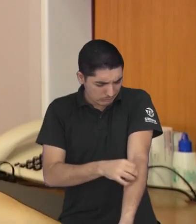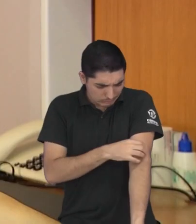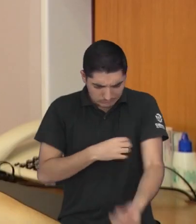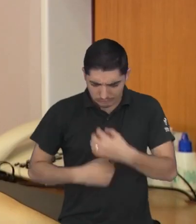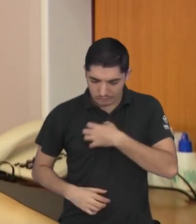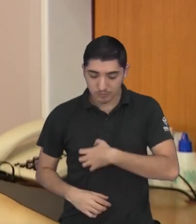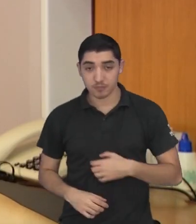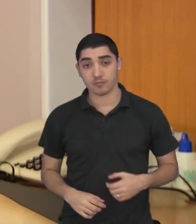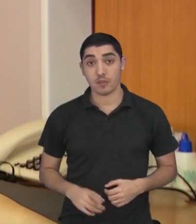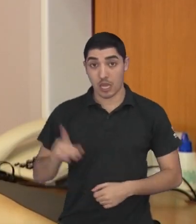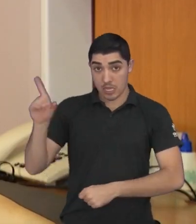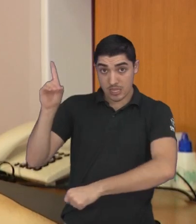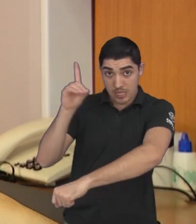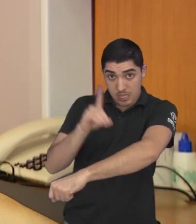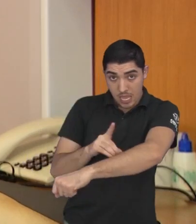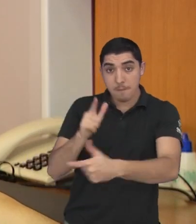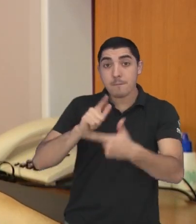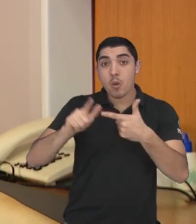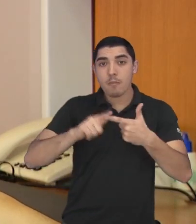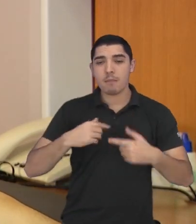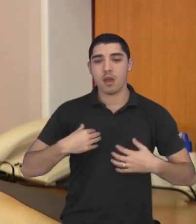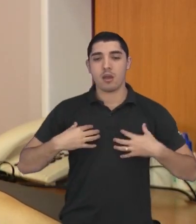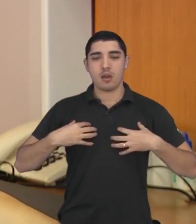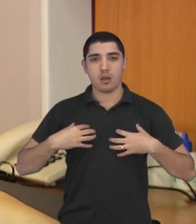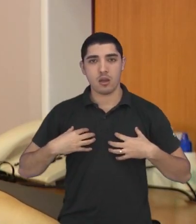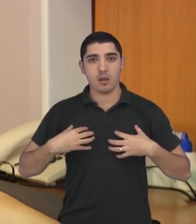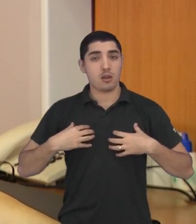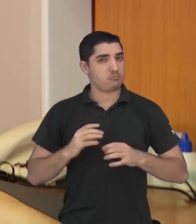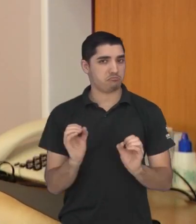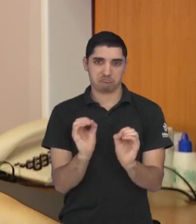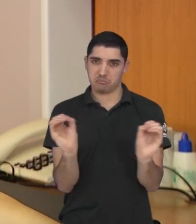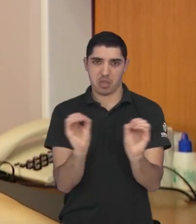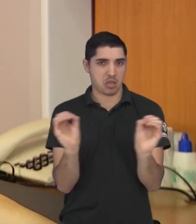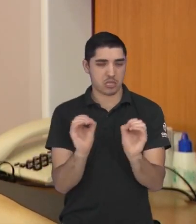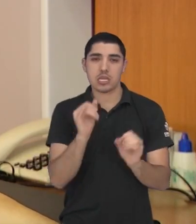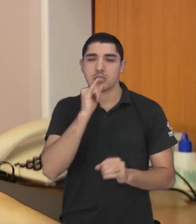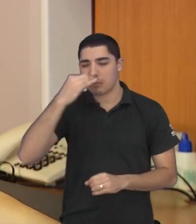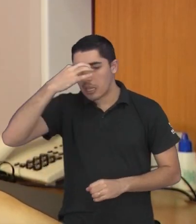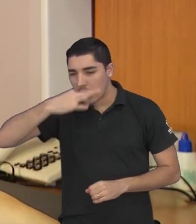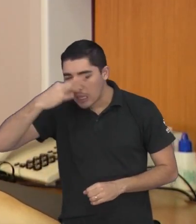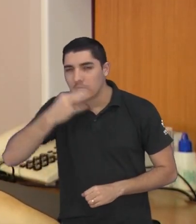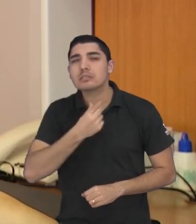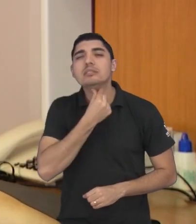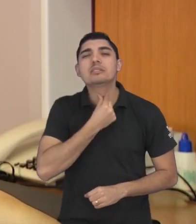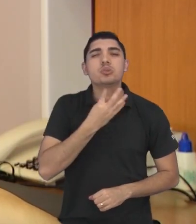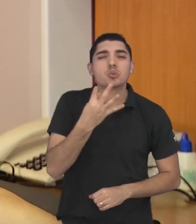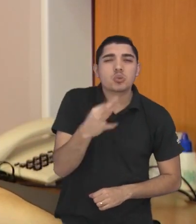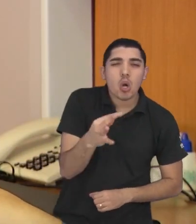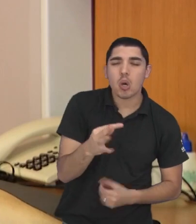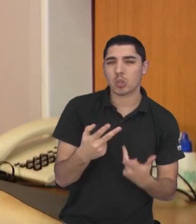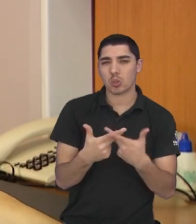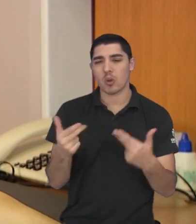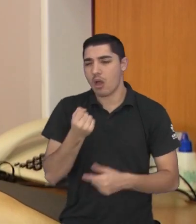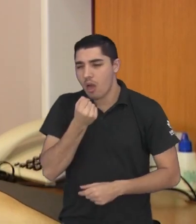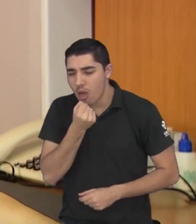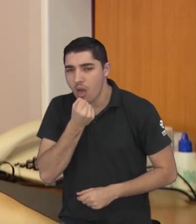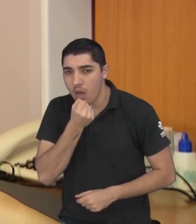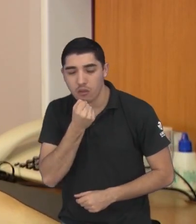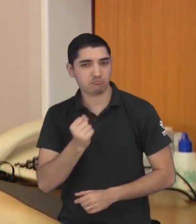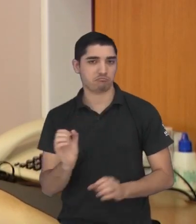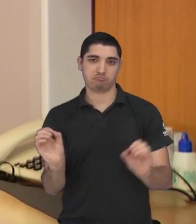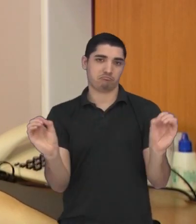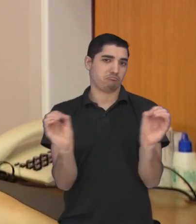desde 2019. Em São José, os dados vão na contramão, com uma pequena redução dos óbitos em relação a